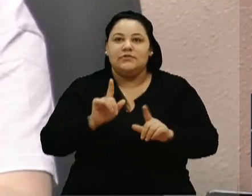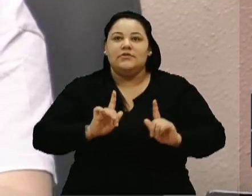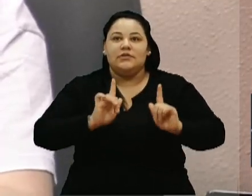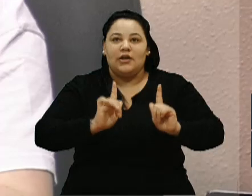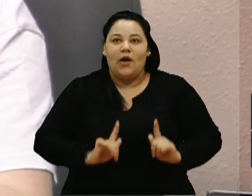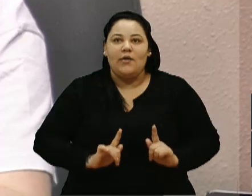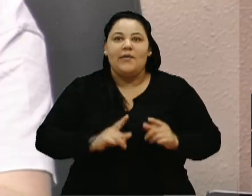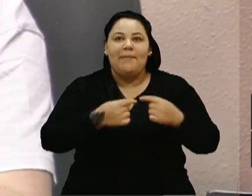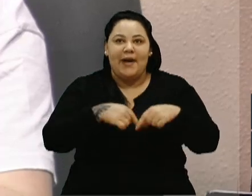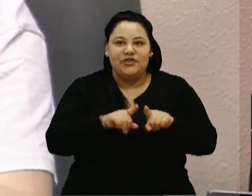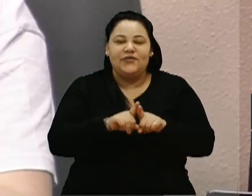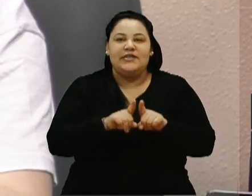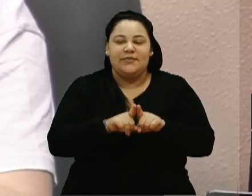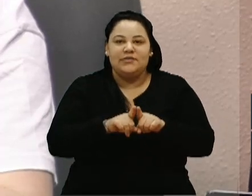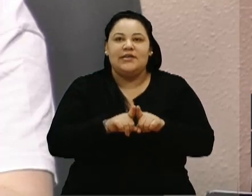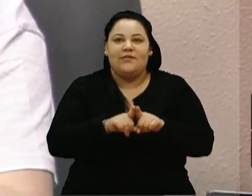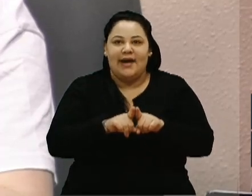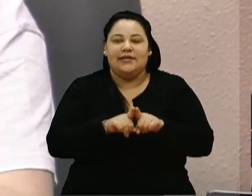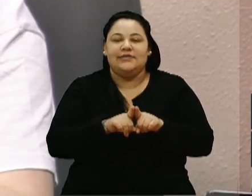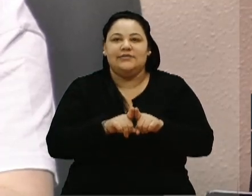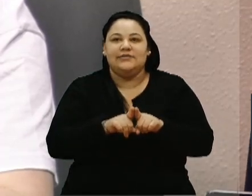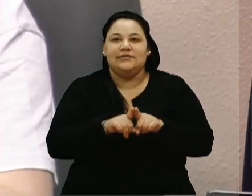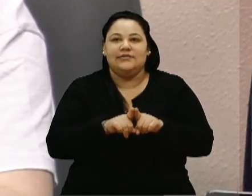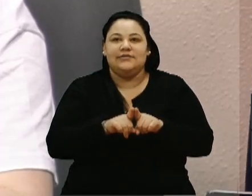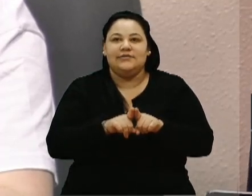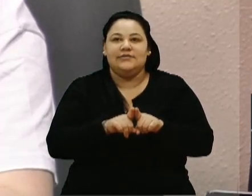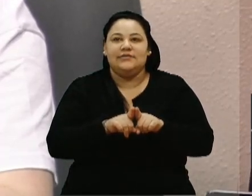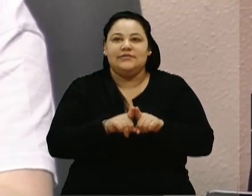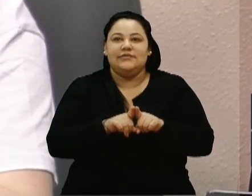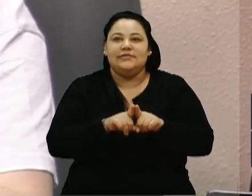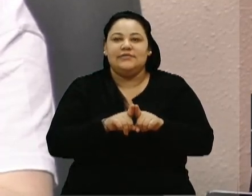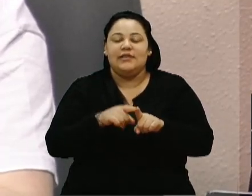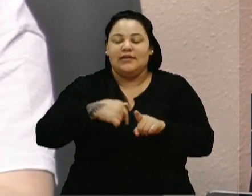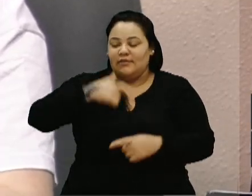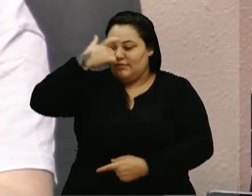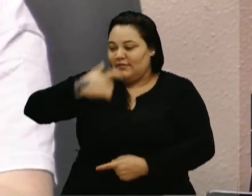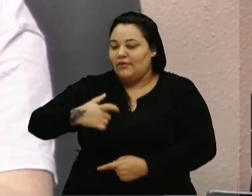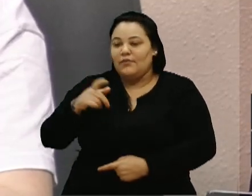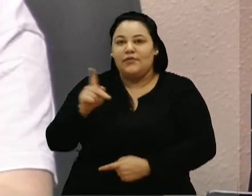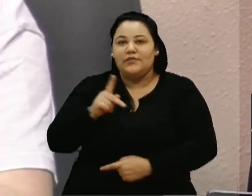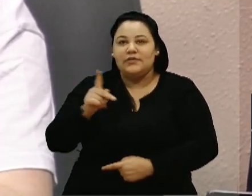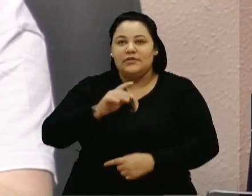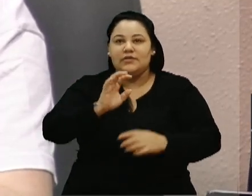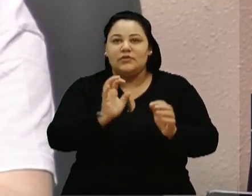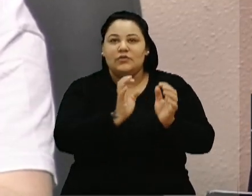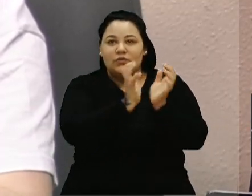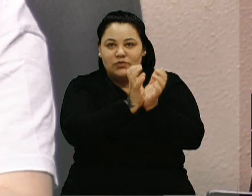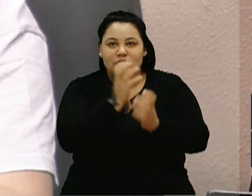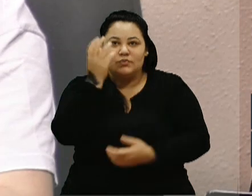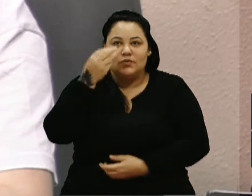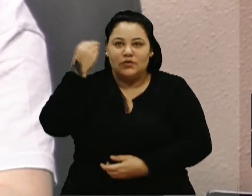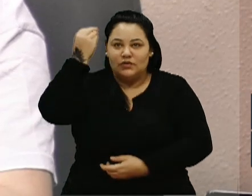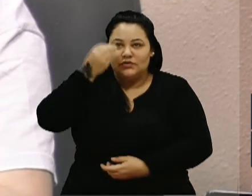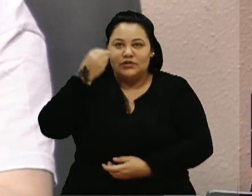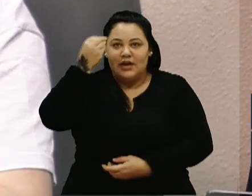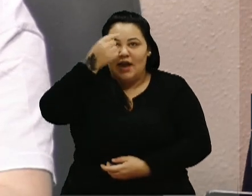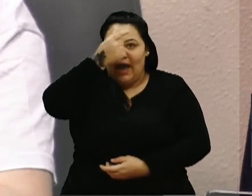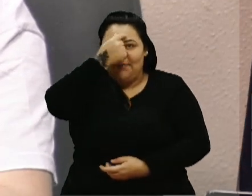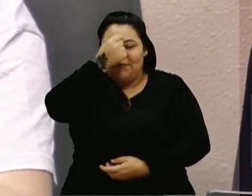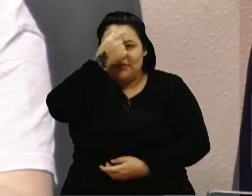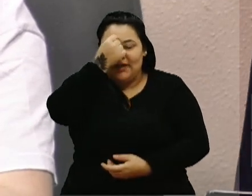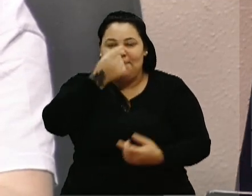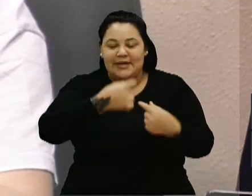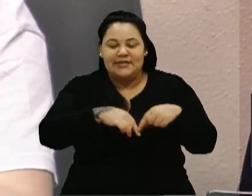do Conselho Regional de Psicologia. Além disso, sou professor no curso de Psicologia da Faculdade Anhanguera, de